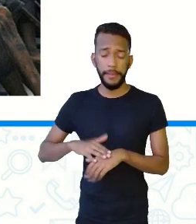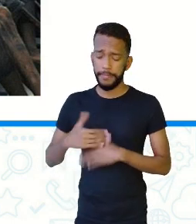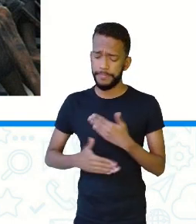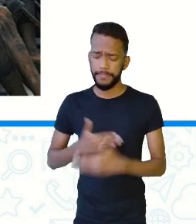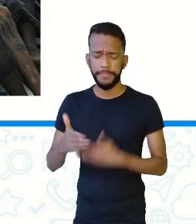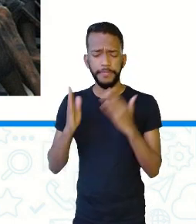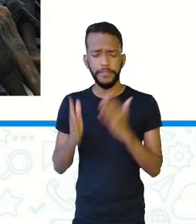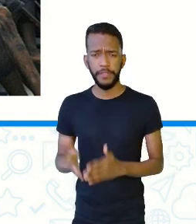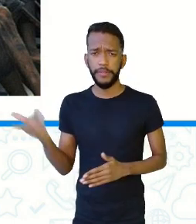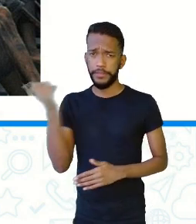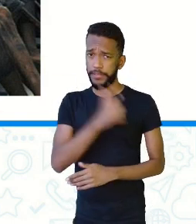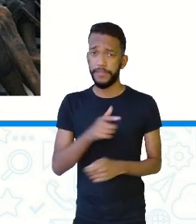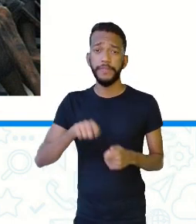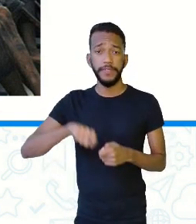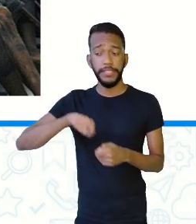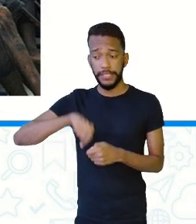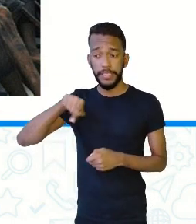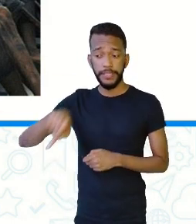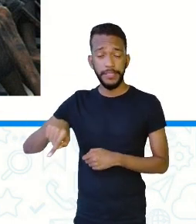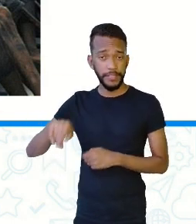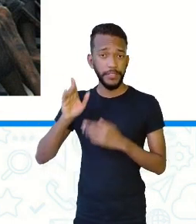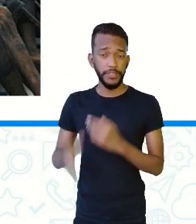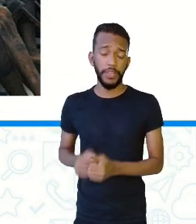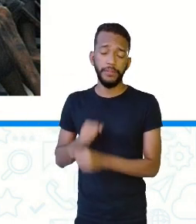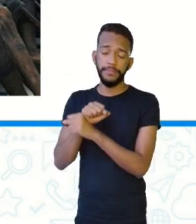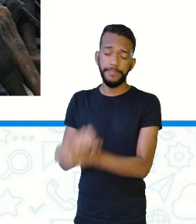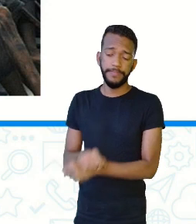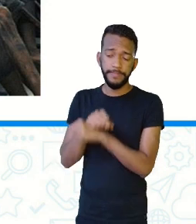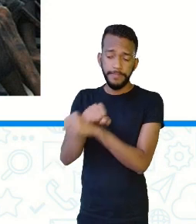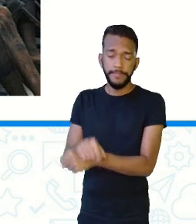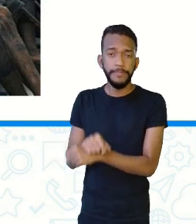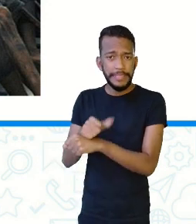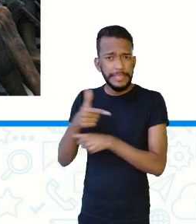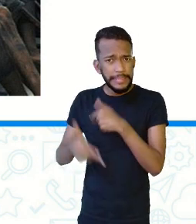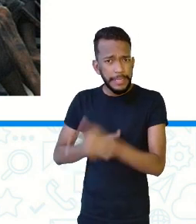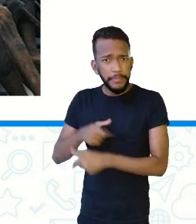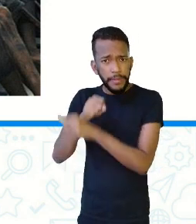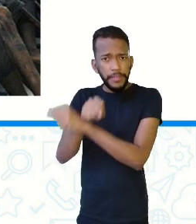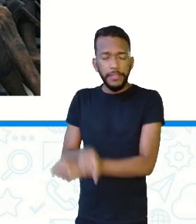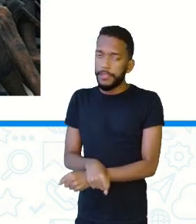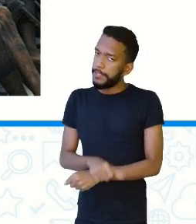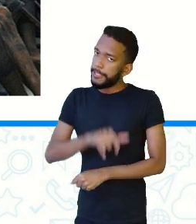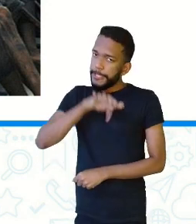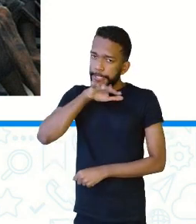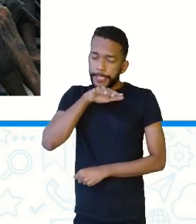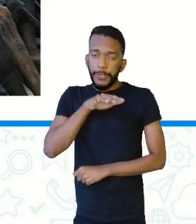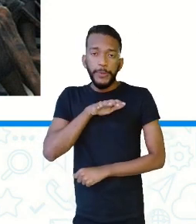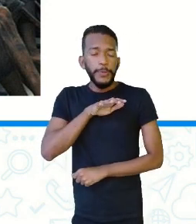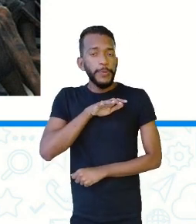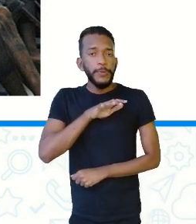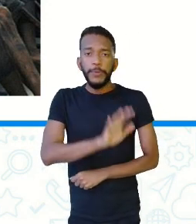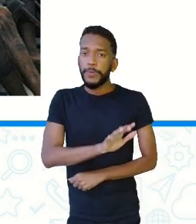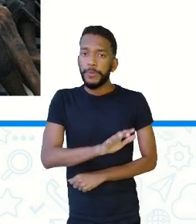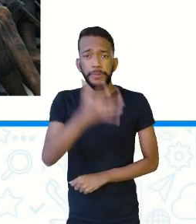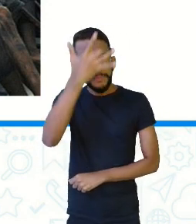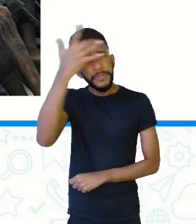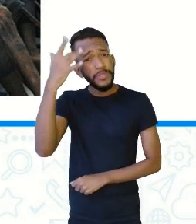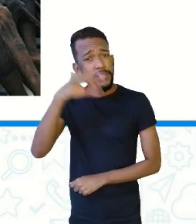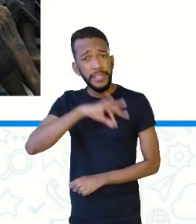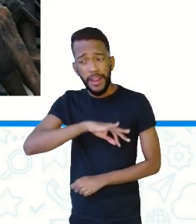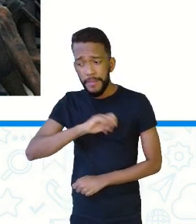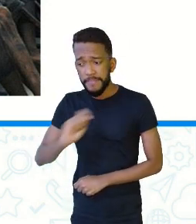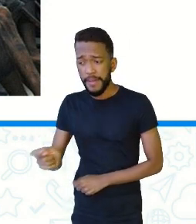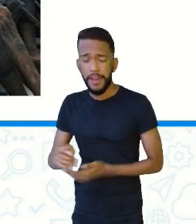fazer essa escravização, e a gente sabe que o trabalho escravo é um trabalho muito ruim, as pessoas não recebem pelo que